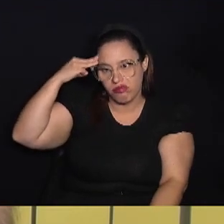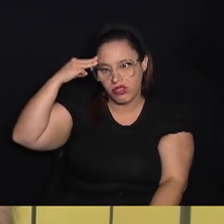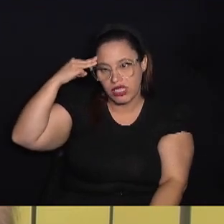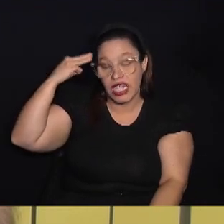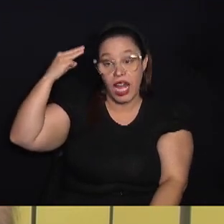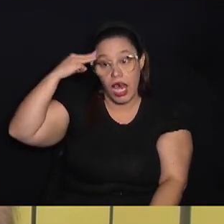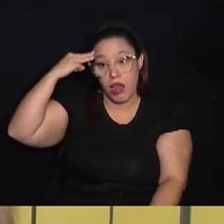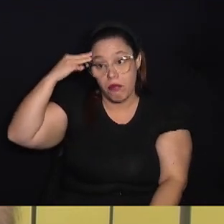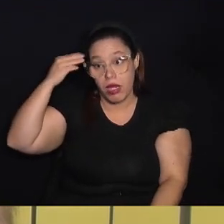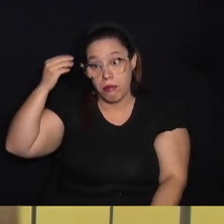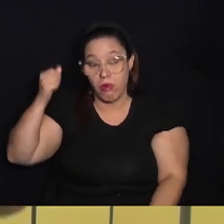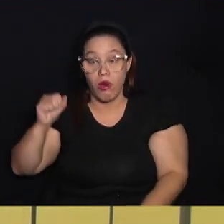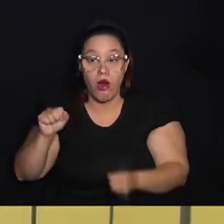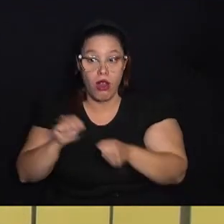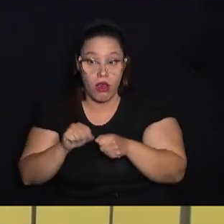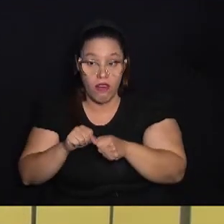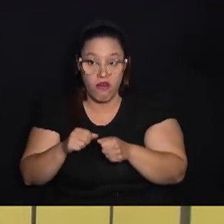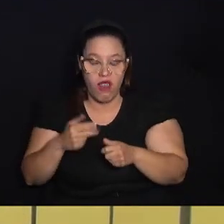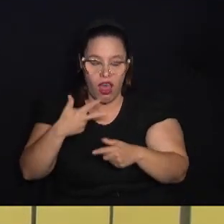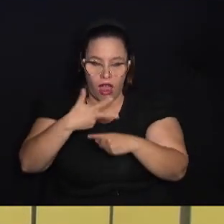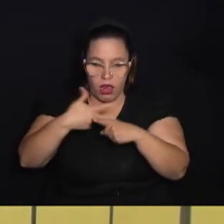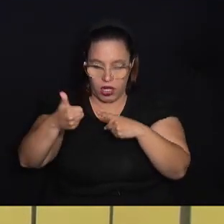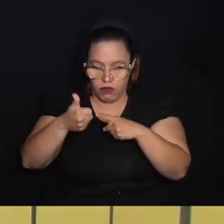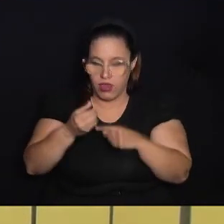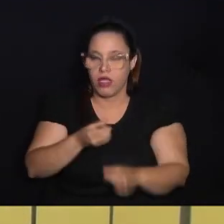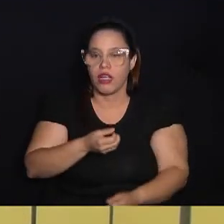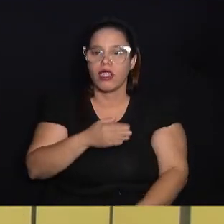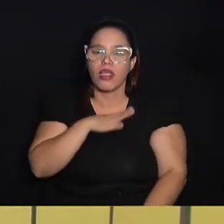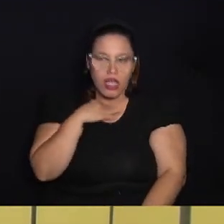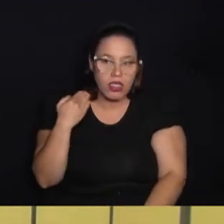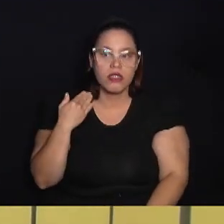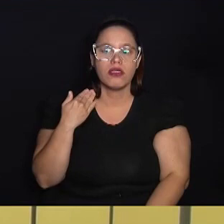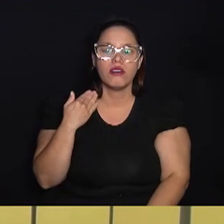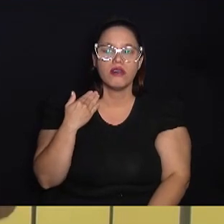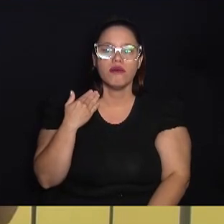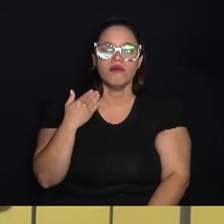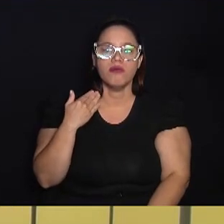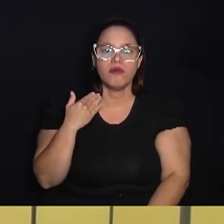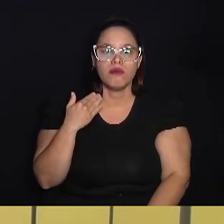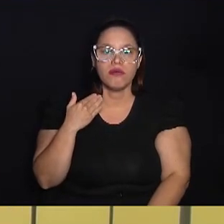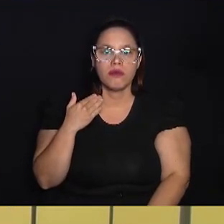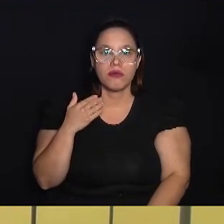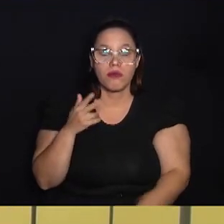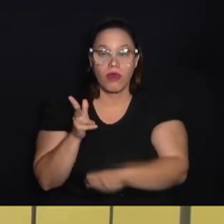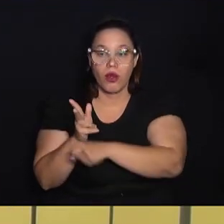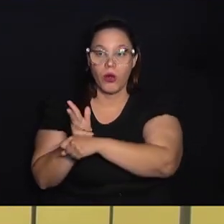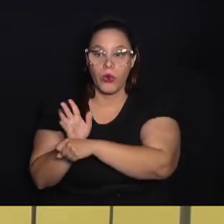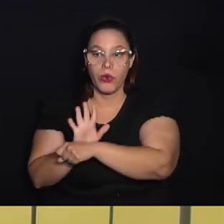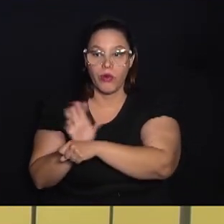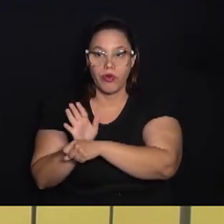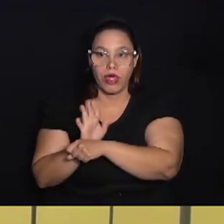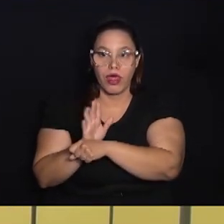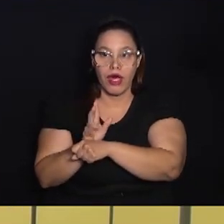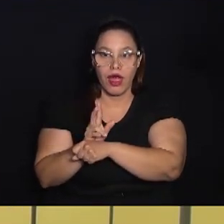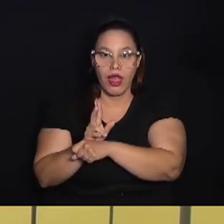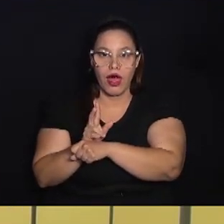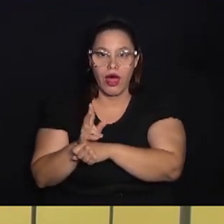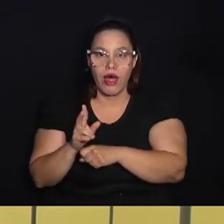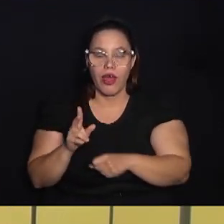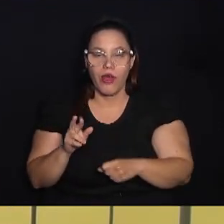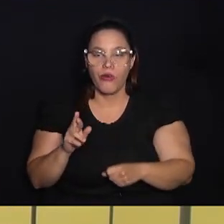morte enquanto a gente lembra isso não é nenhum estudo filosófico muito profundo é aquele filmezinho Viva a vida é uma festa sabe